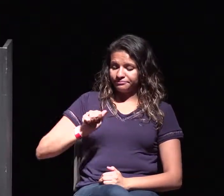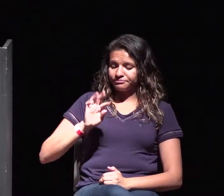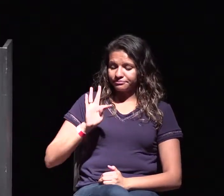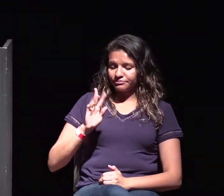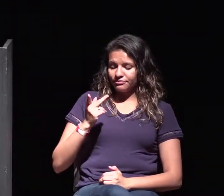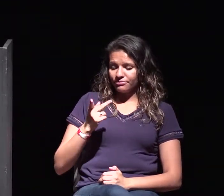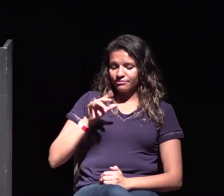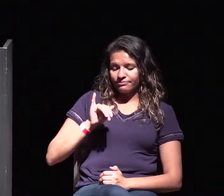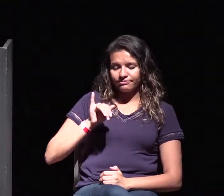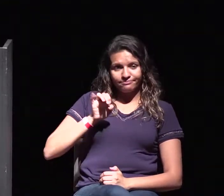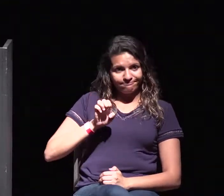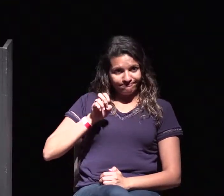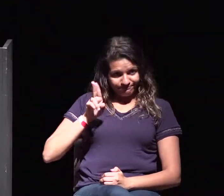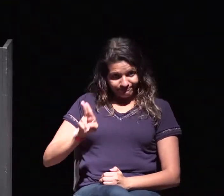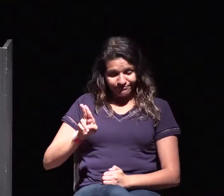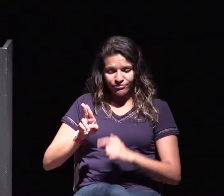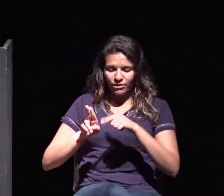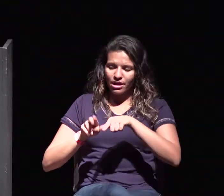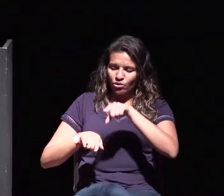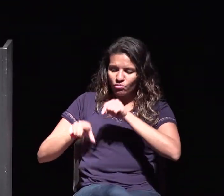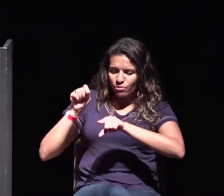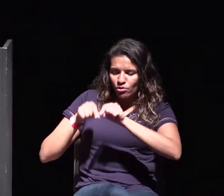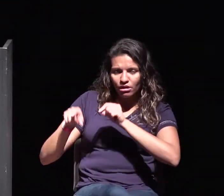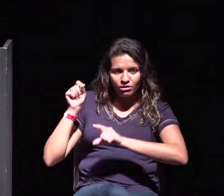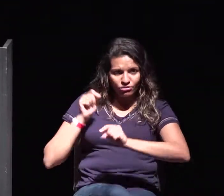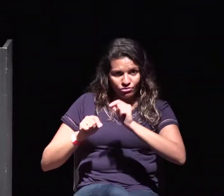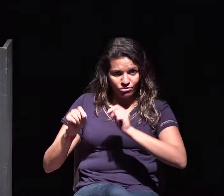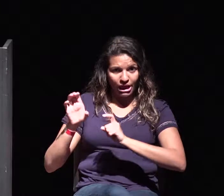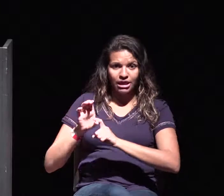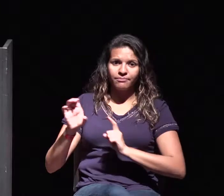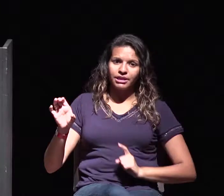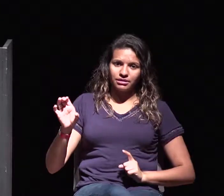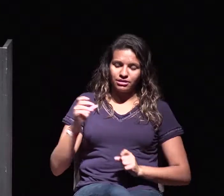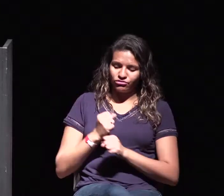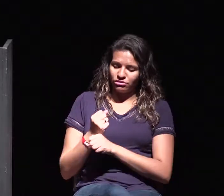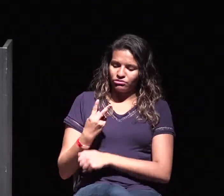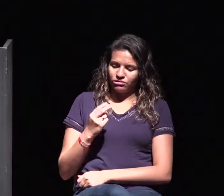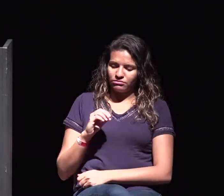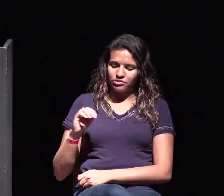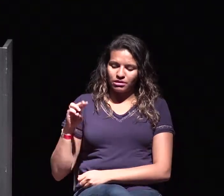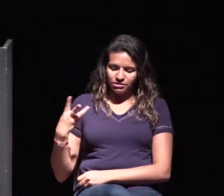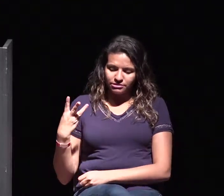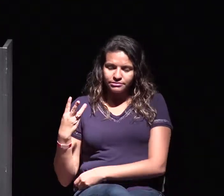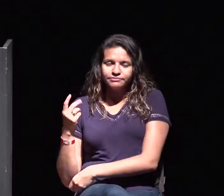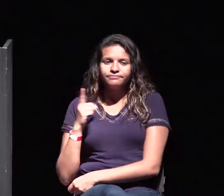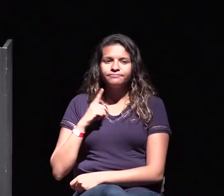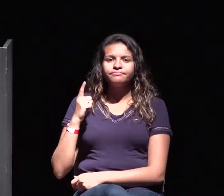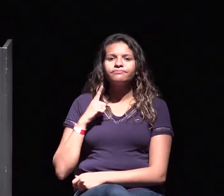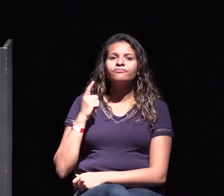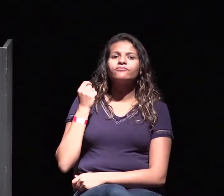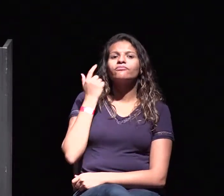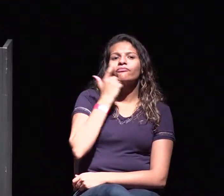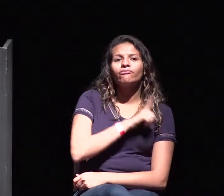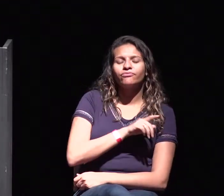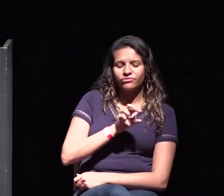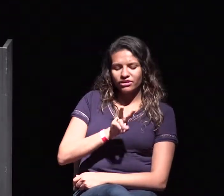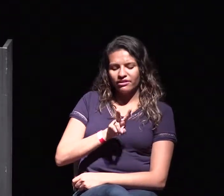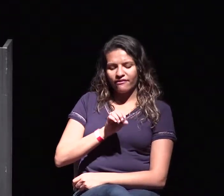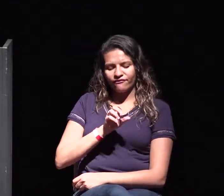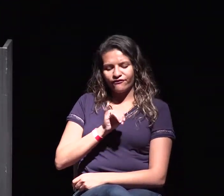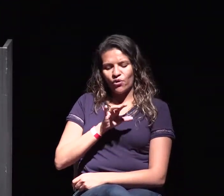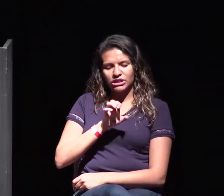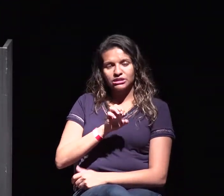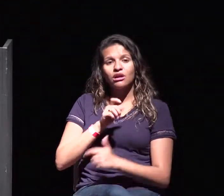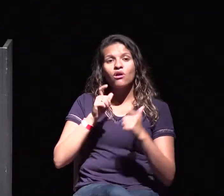desde 2003. Copeland foi responsável pela curadoria das exposições Voids, a Retrospective, no Centro